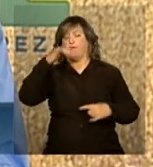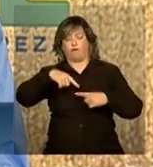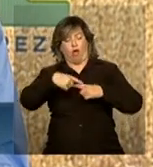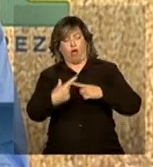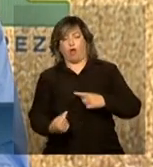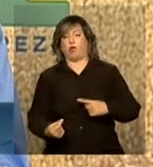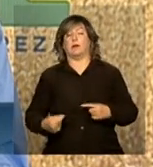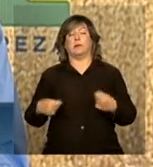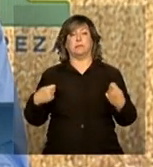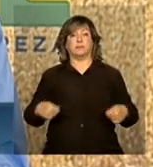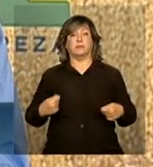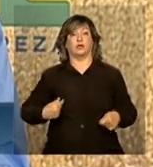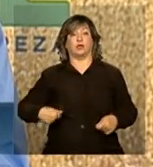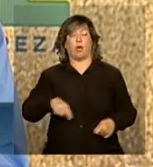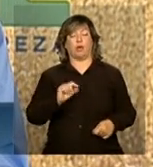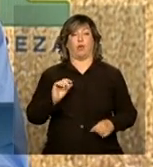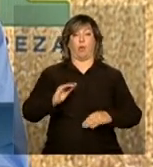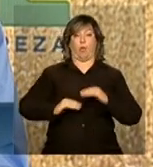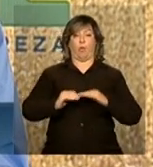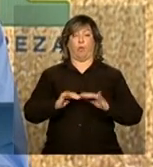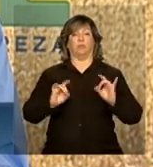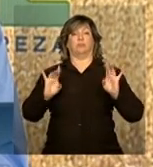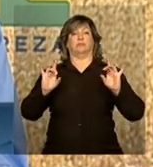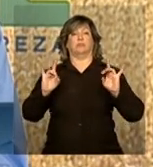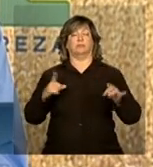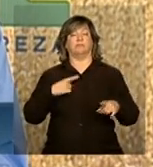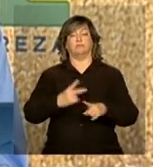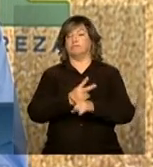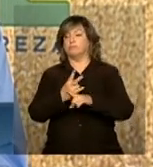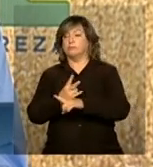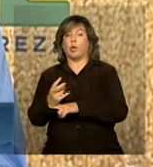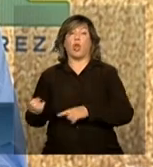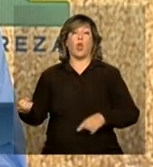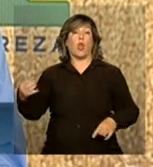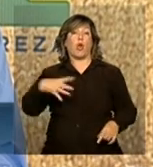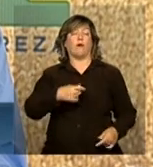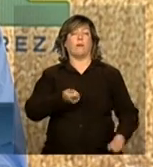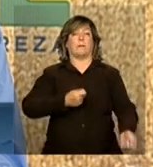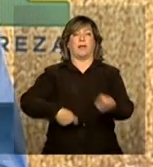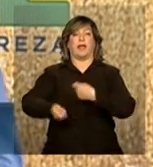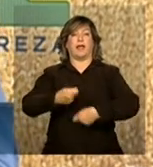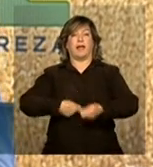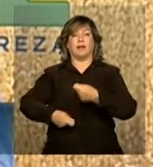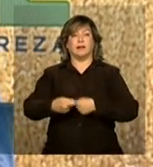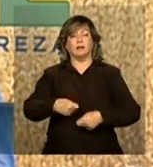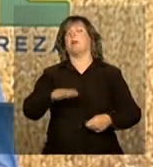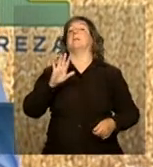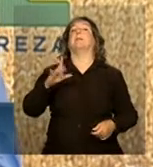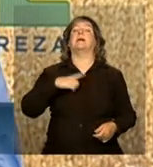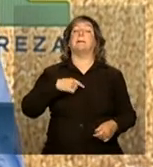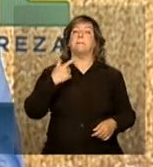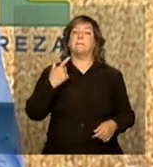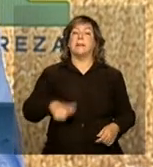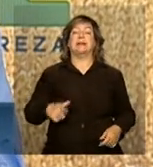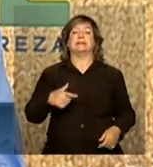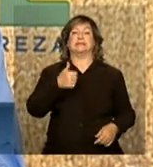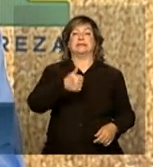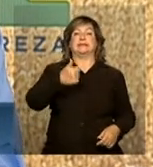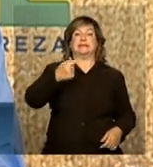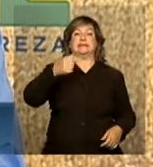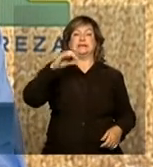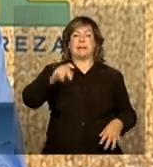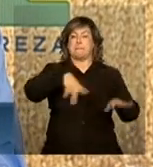nos qualificou ainda mais para ampliação e busca de novos mercados. Mais de 170 países